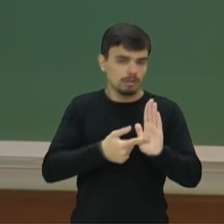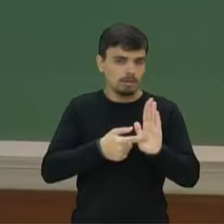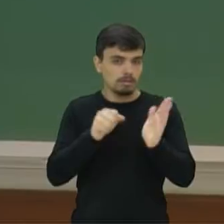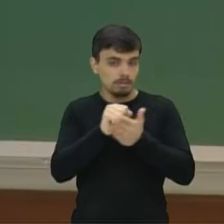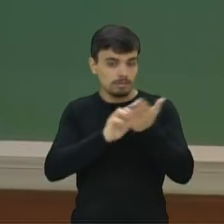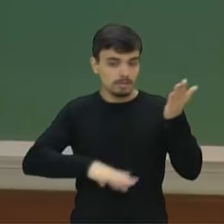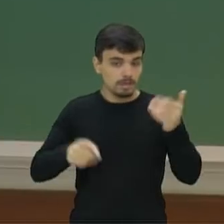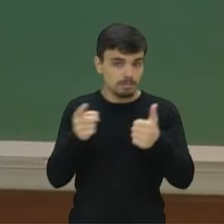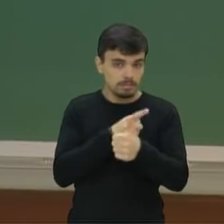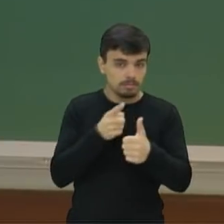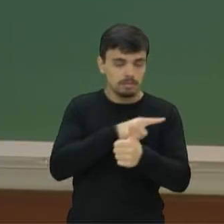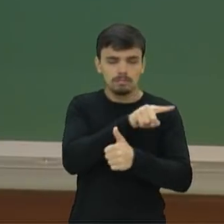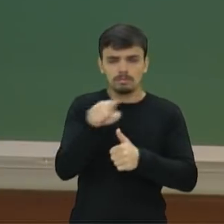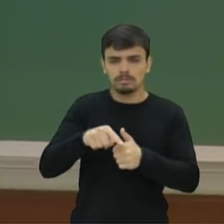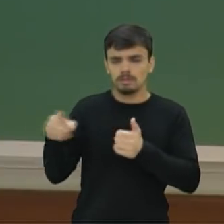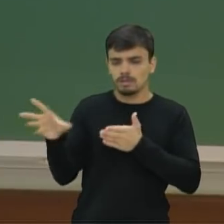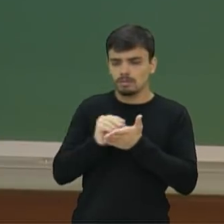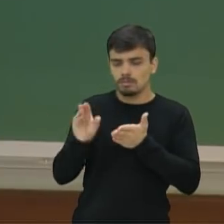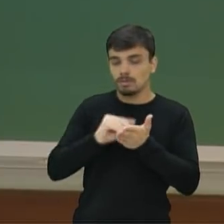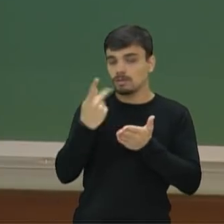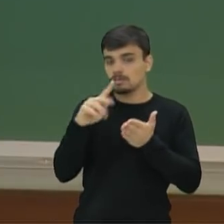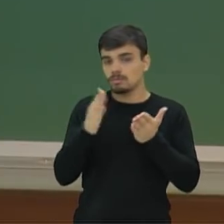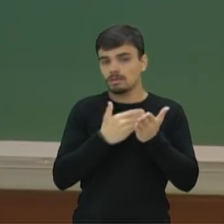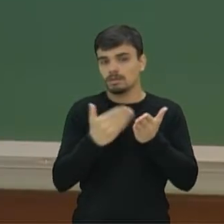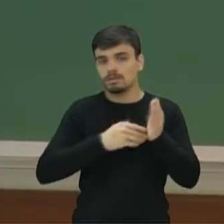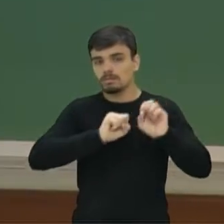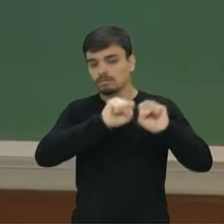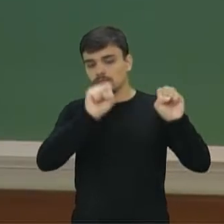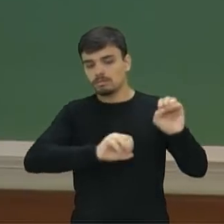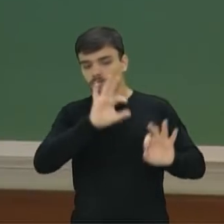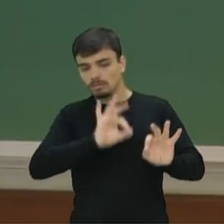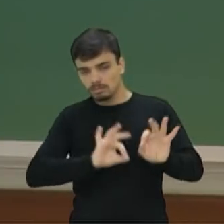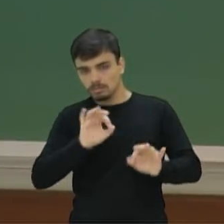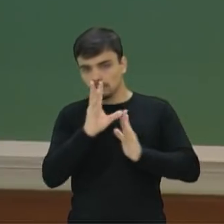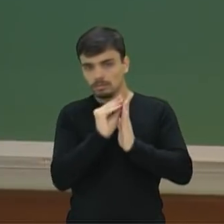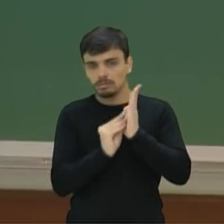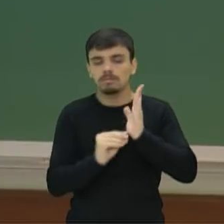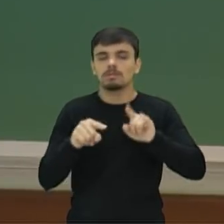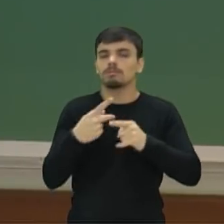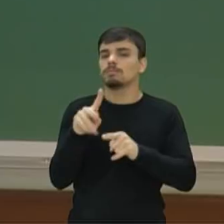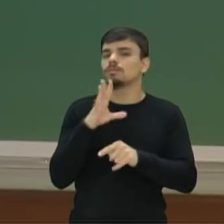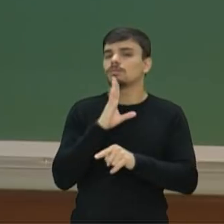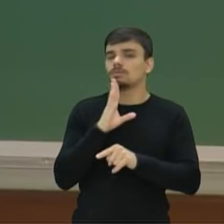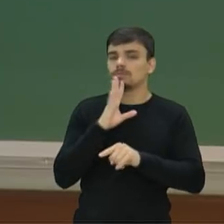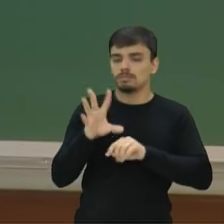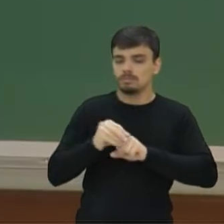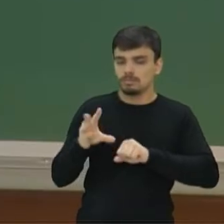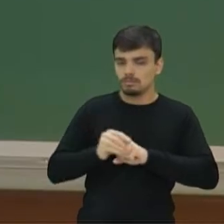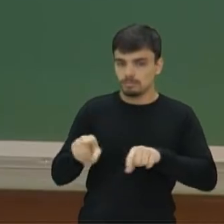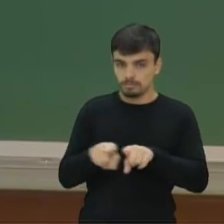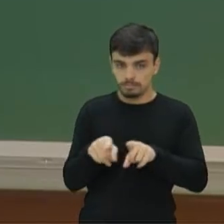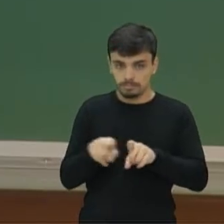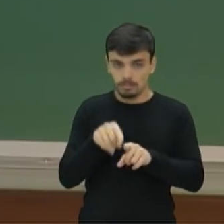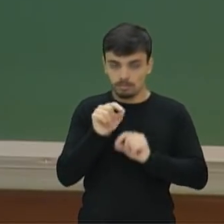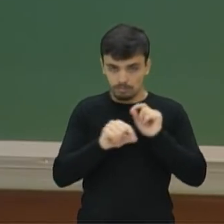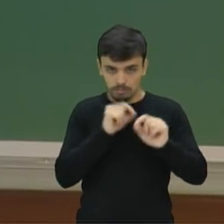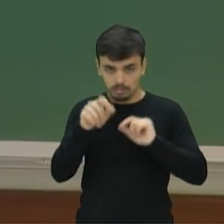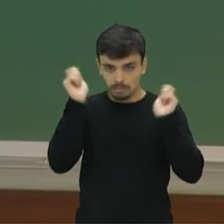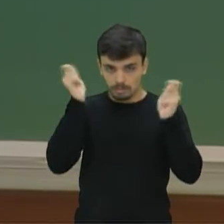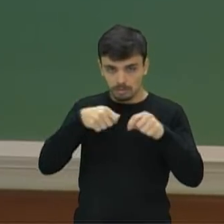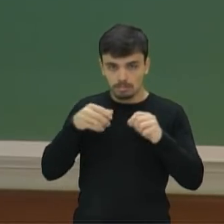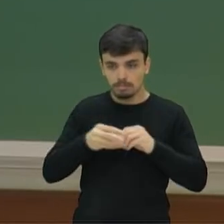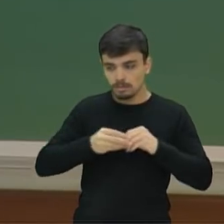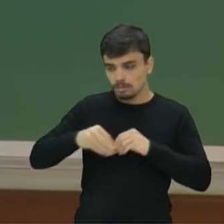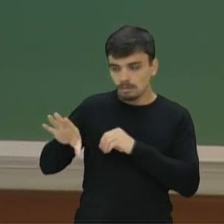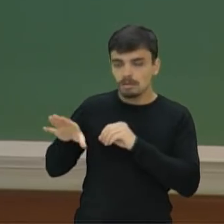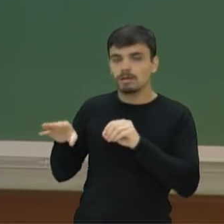atividade, para você anotar no seu caderno, sistematizar os seus conteúdos, sistematizar o seu conhecimento e também para que você possa encaminhar